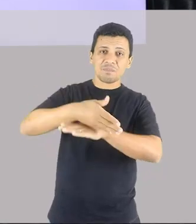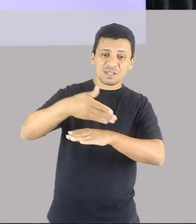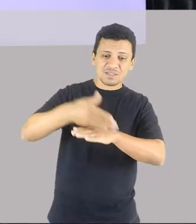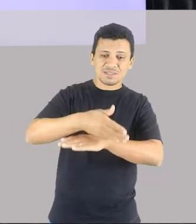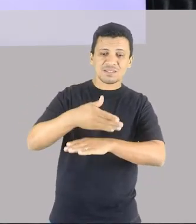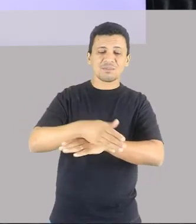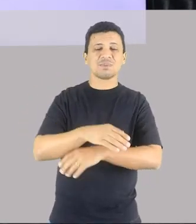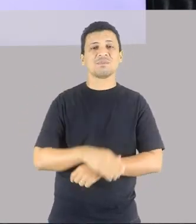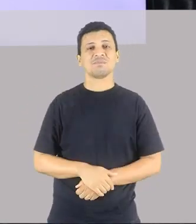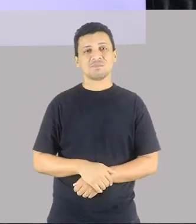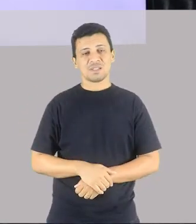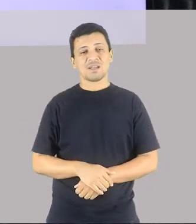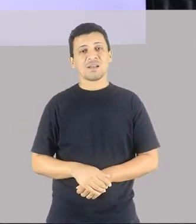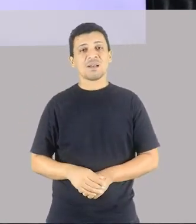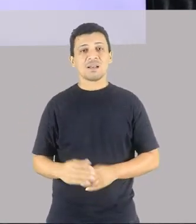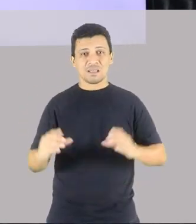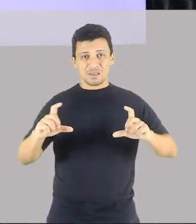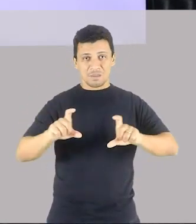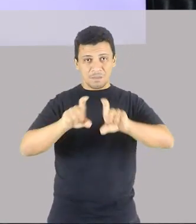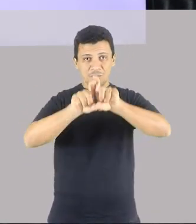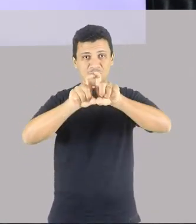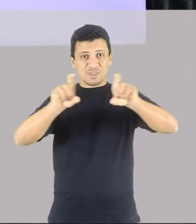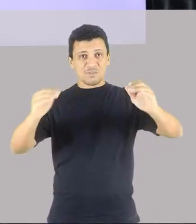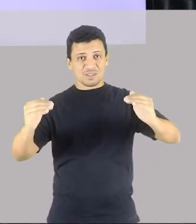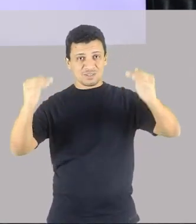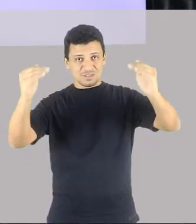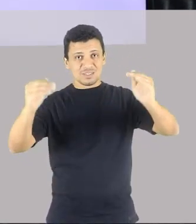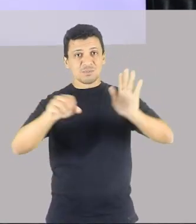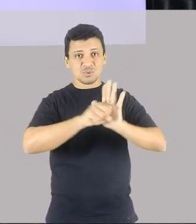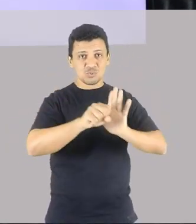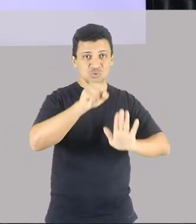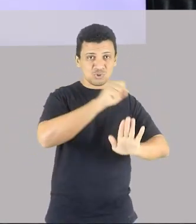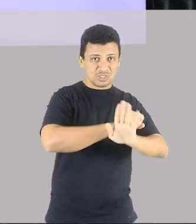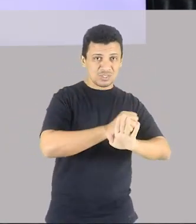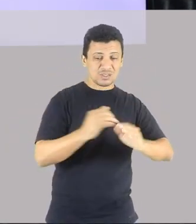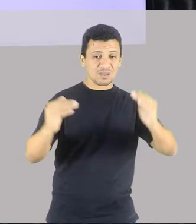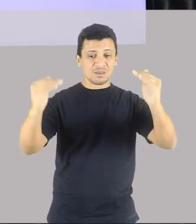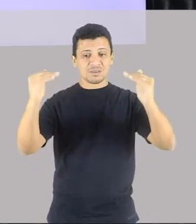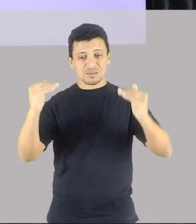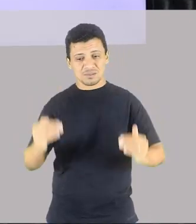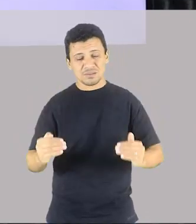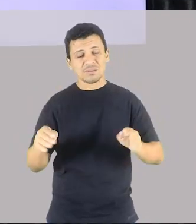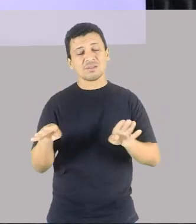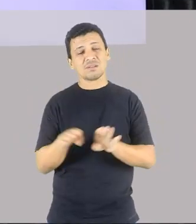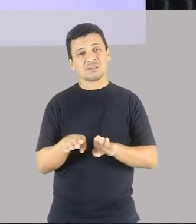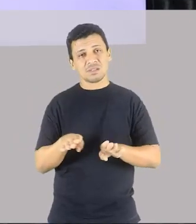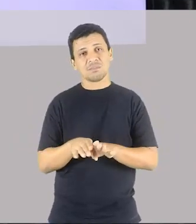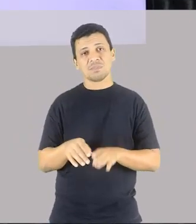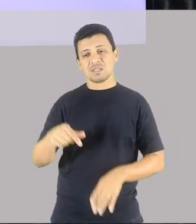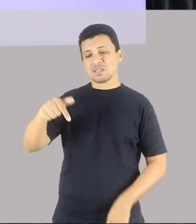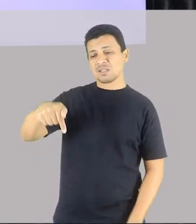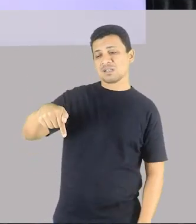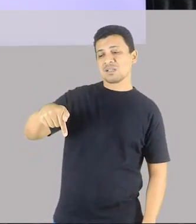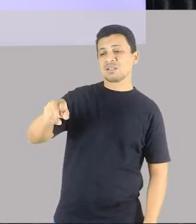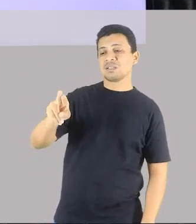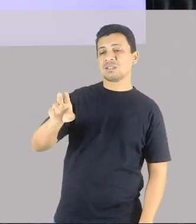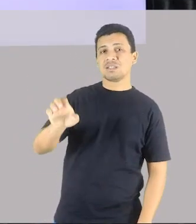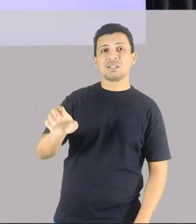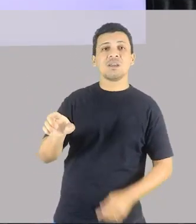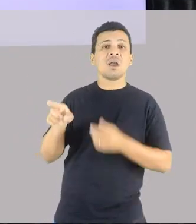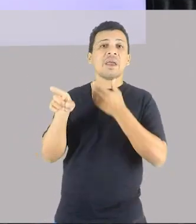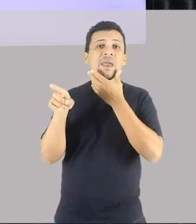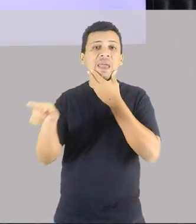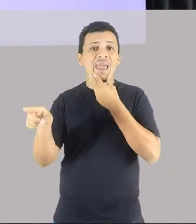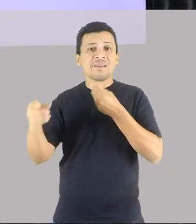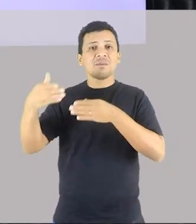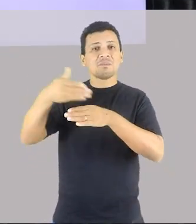sujeito, é óbvio que no período de baixo, que ele participe também vai exercer a função de sujeito.